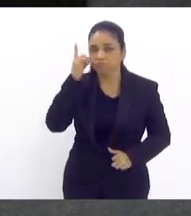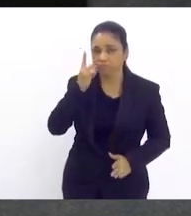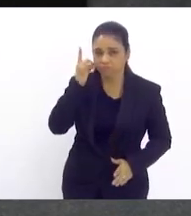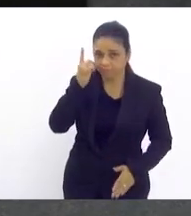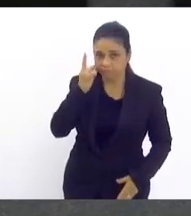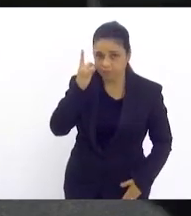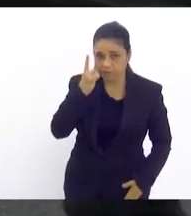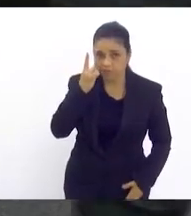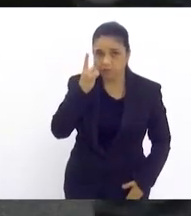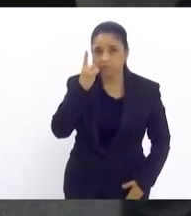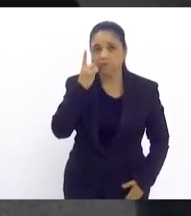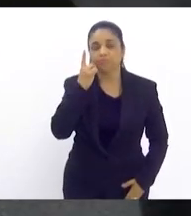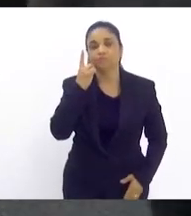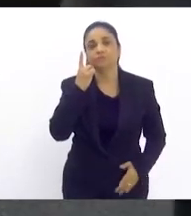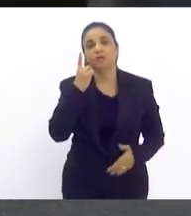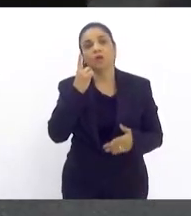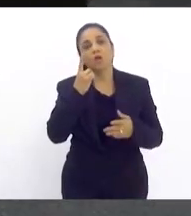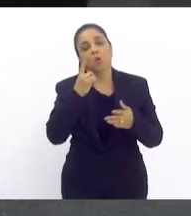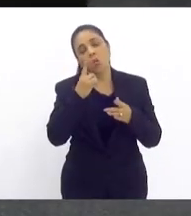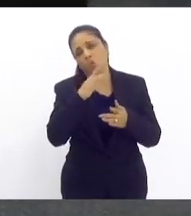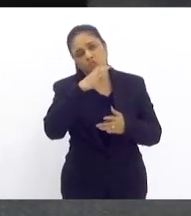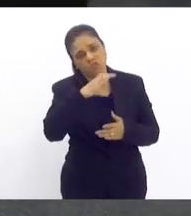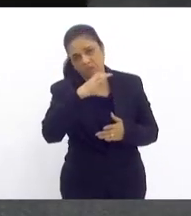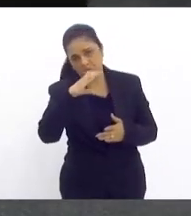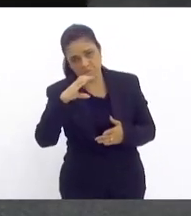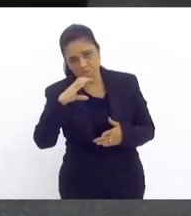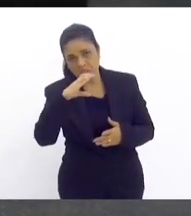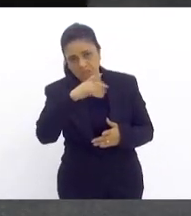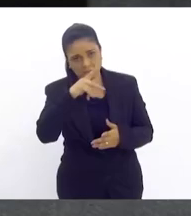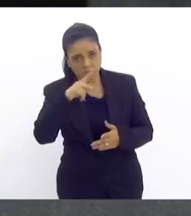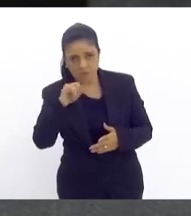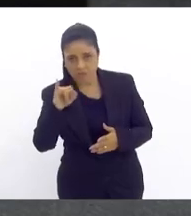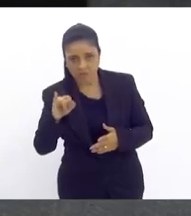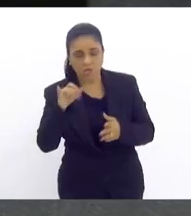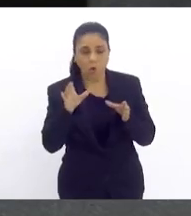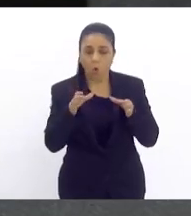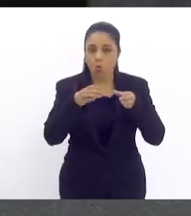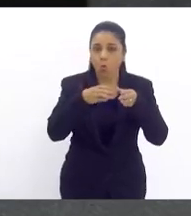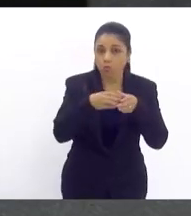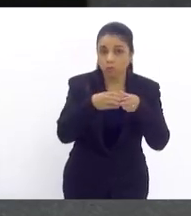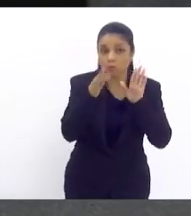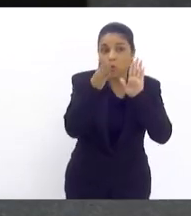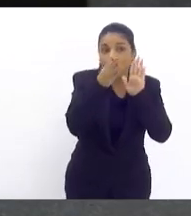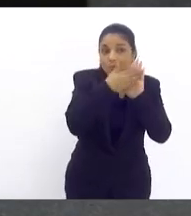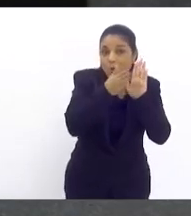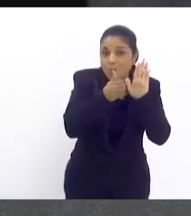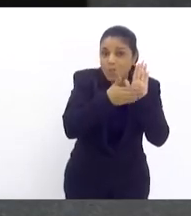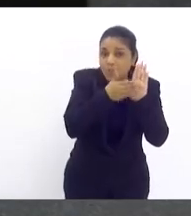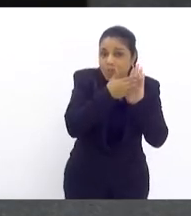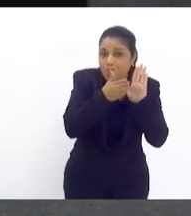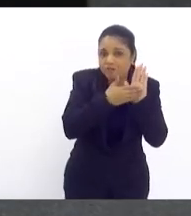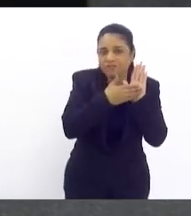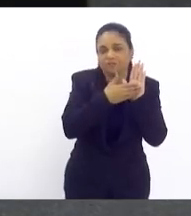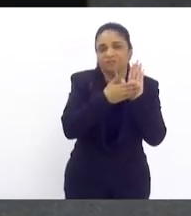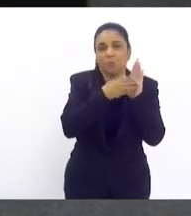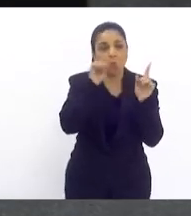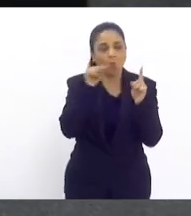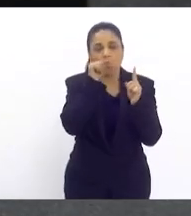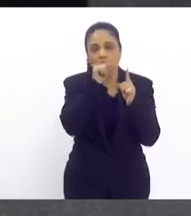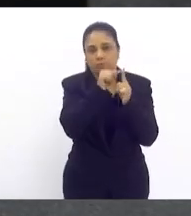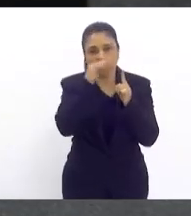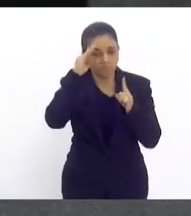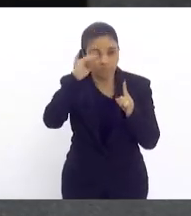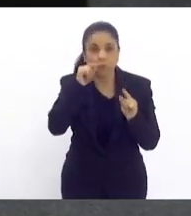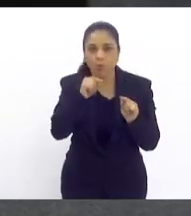de construções a partir de cpis de comissões são propostas a intenção o objetivo é